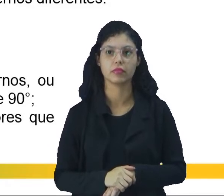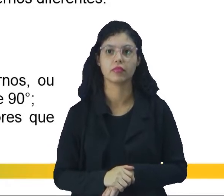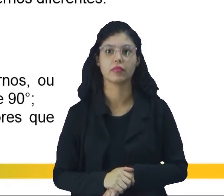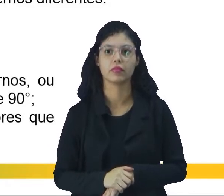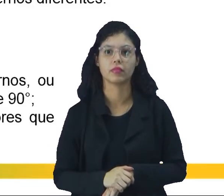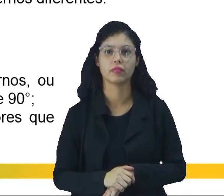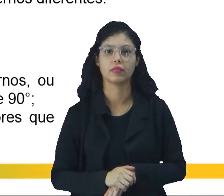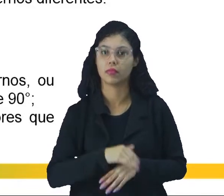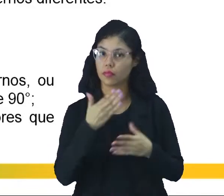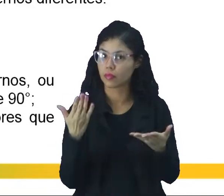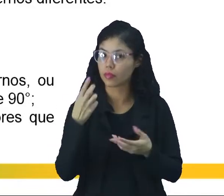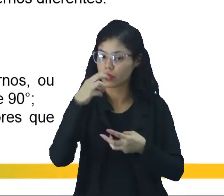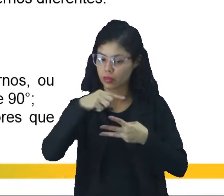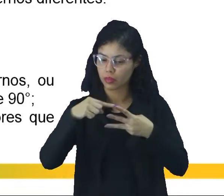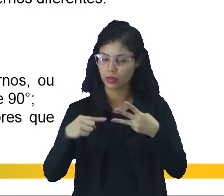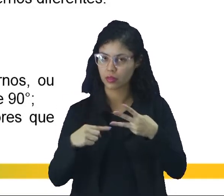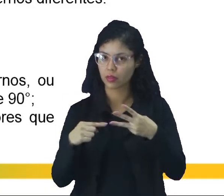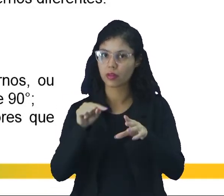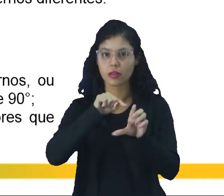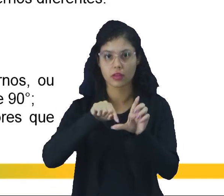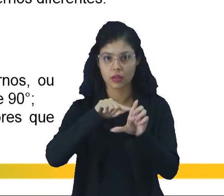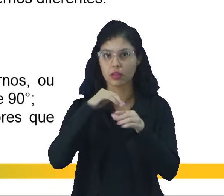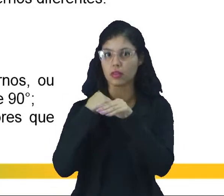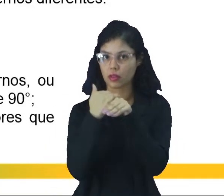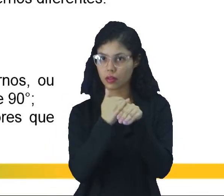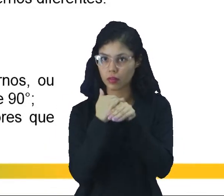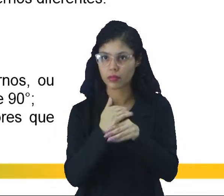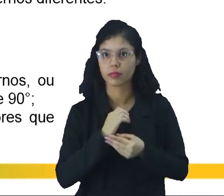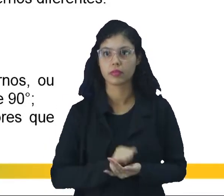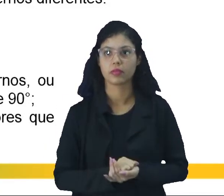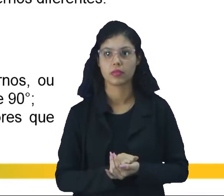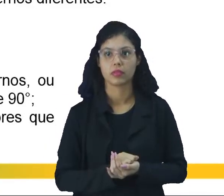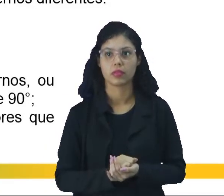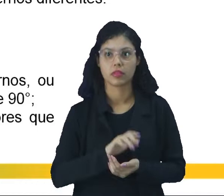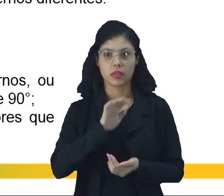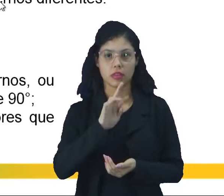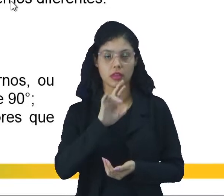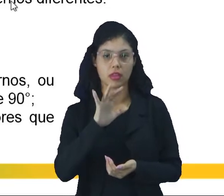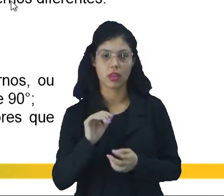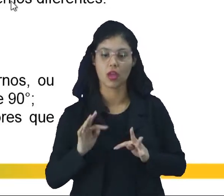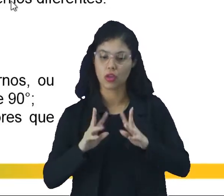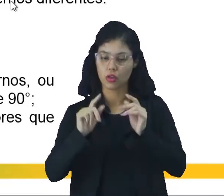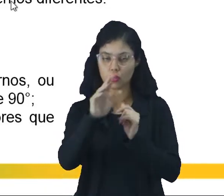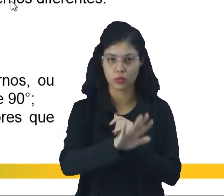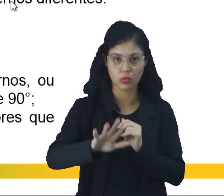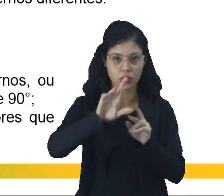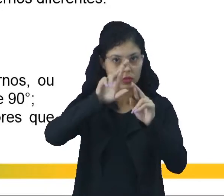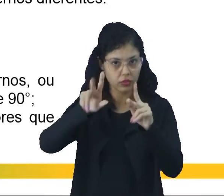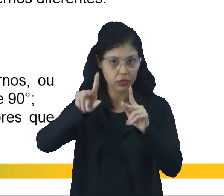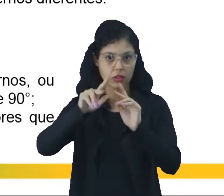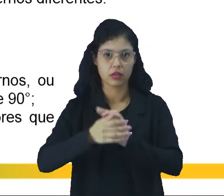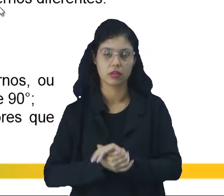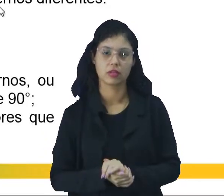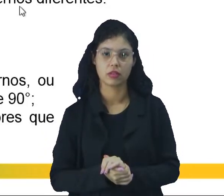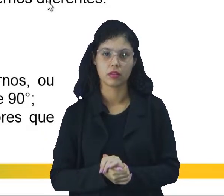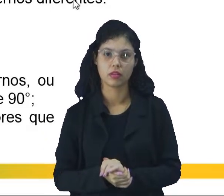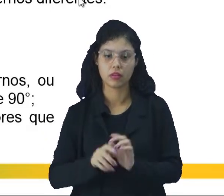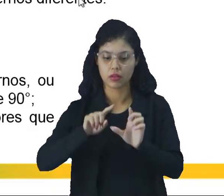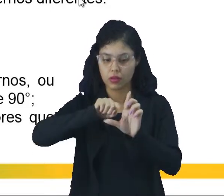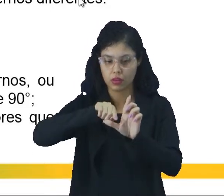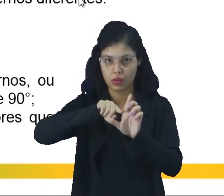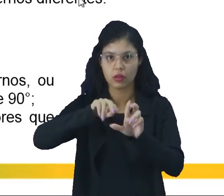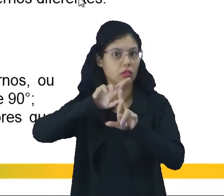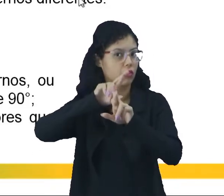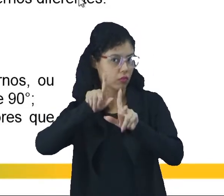lados no equilátero são 3 lados e 3 ângulos iguais. E o escaleno tem todos os lados diferentes. Lados e